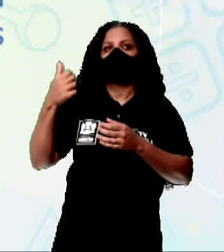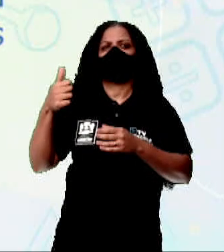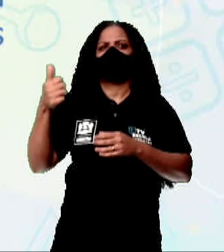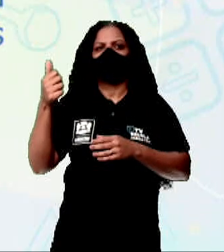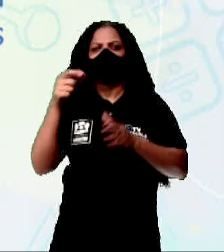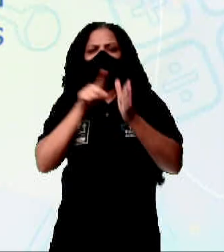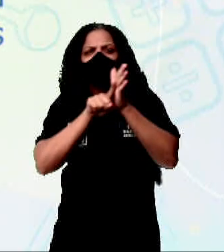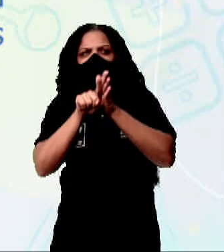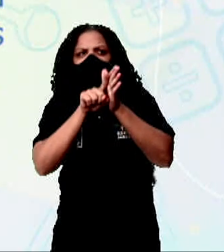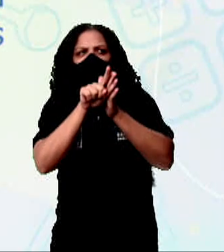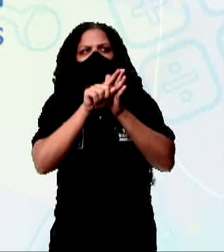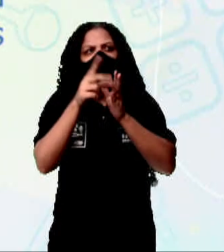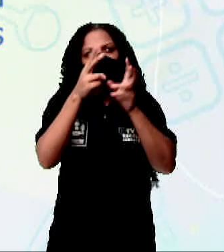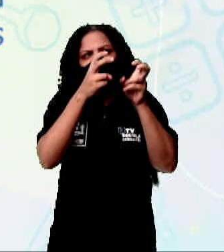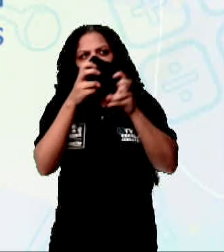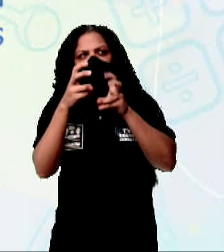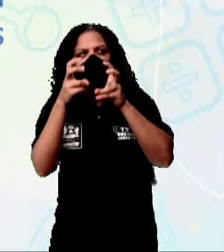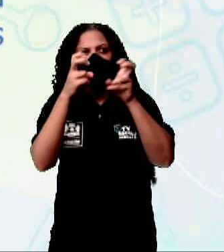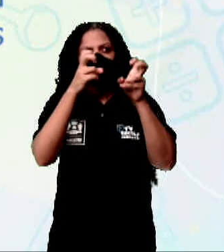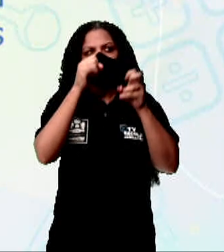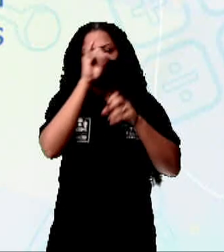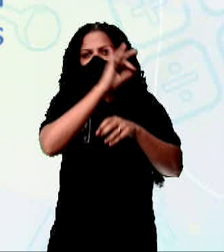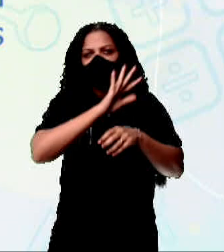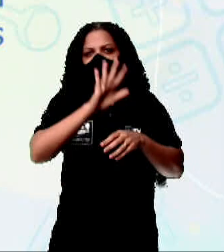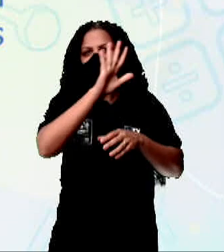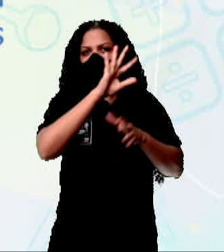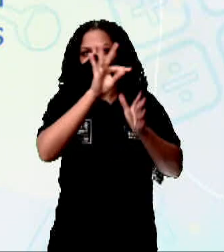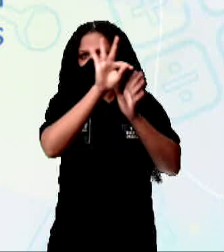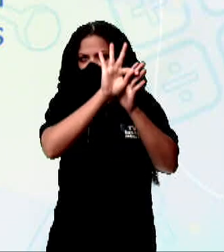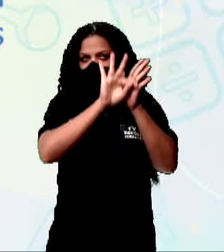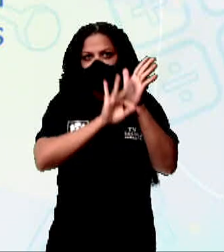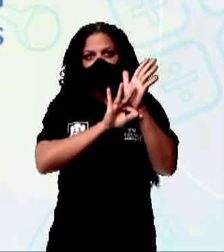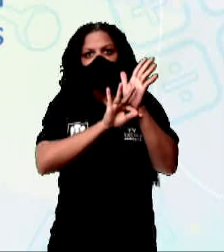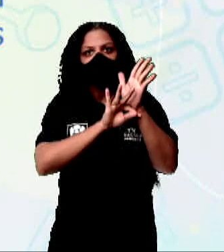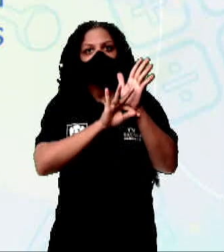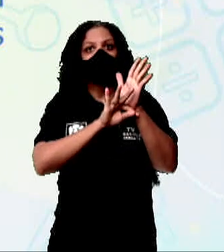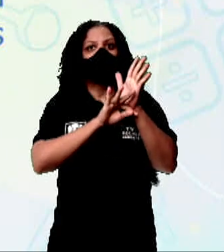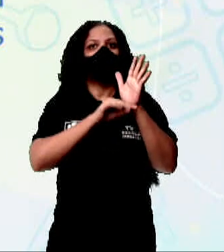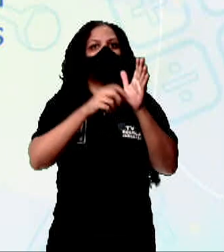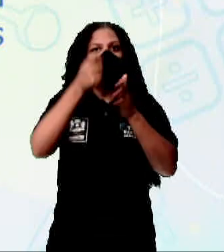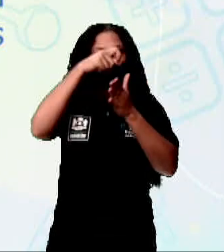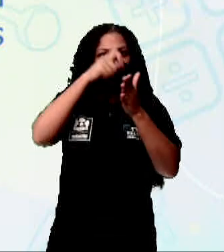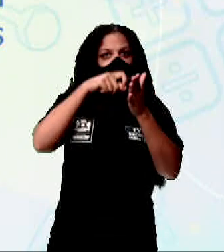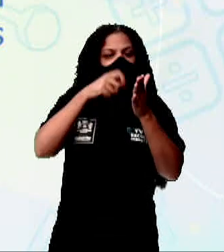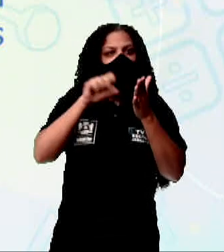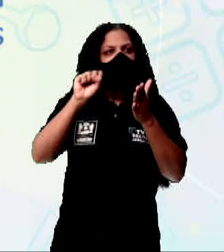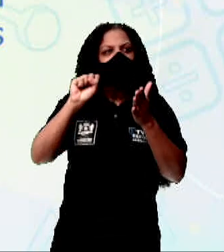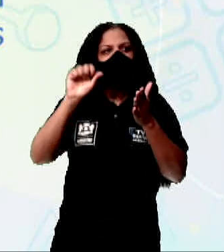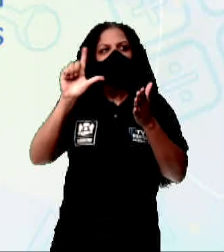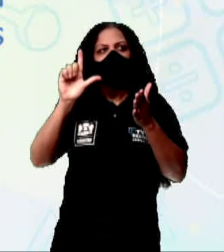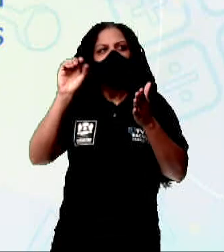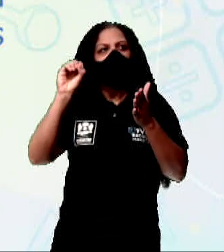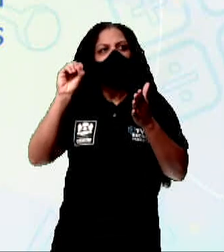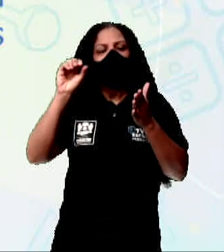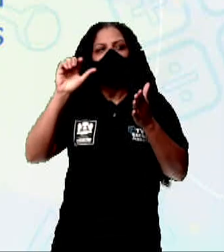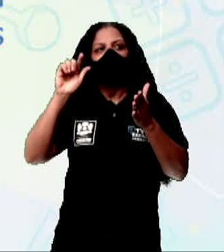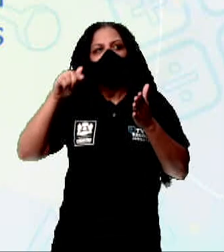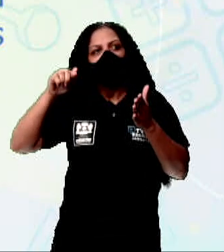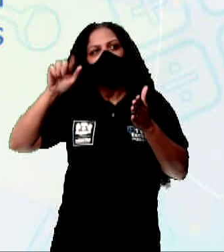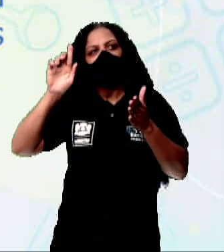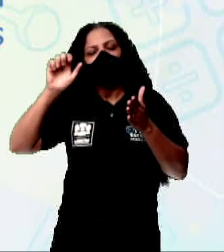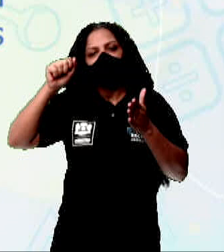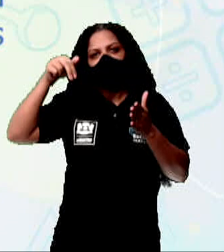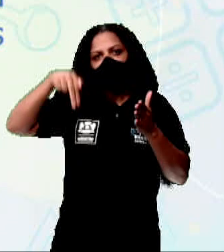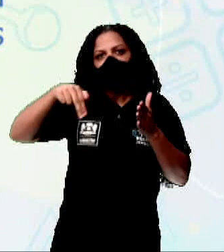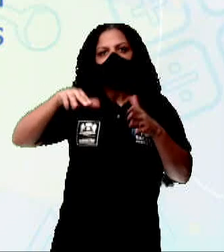no anúncio. Qual é a intencionalidade do slogan? Identifique e escreva as vantagens quantitativas